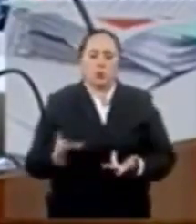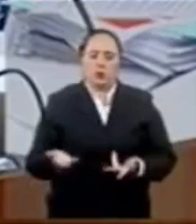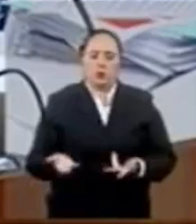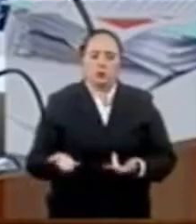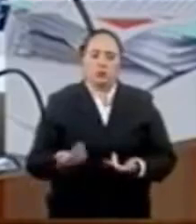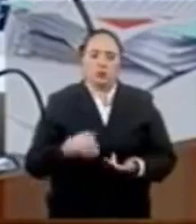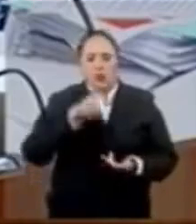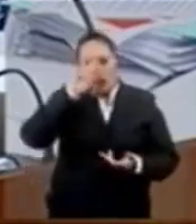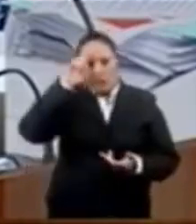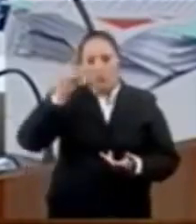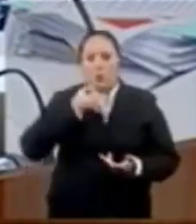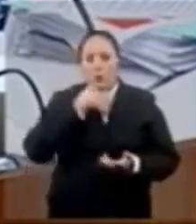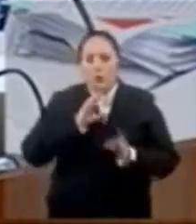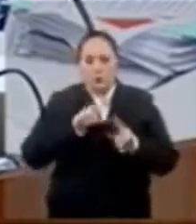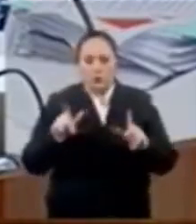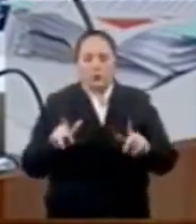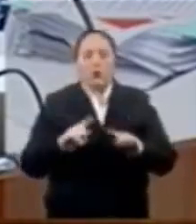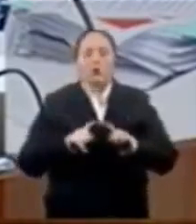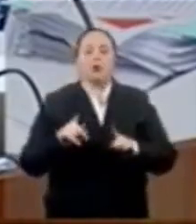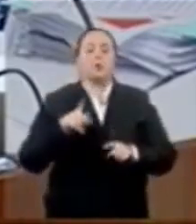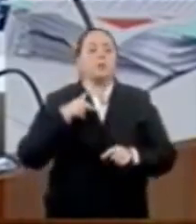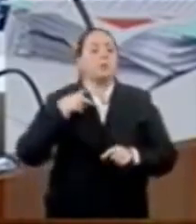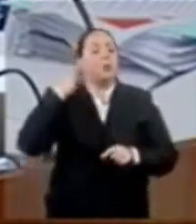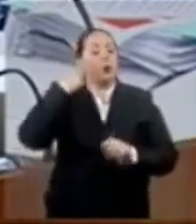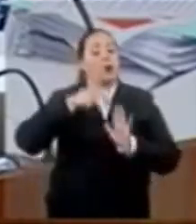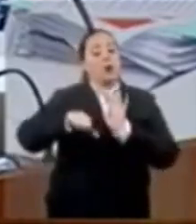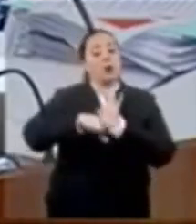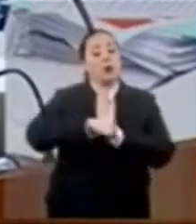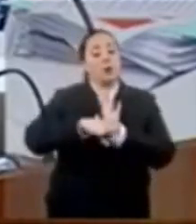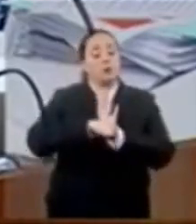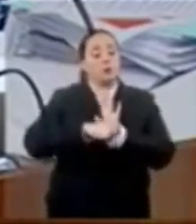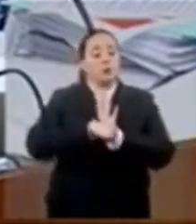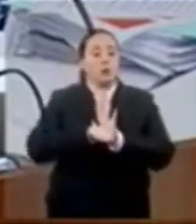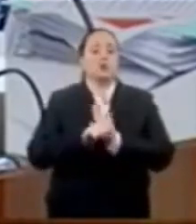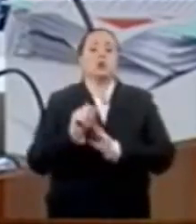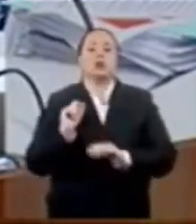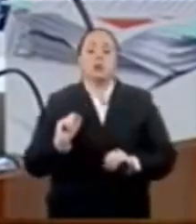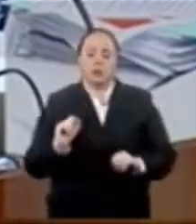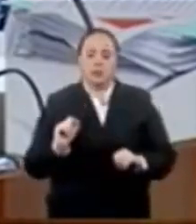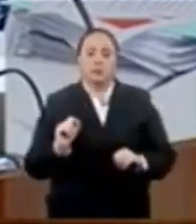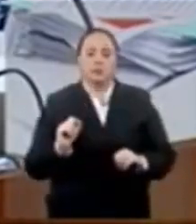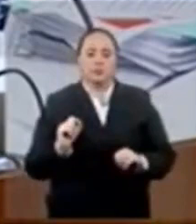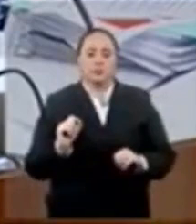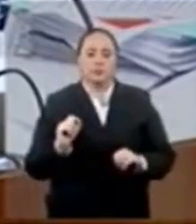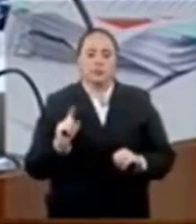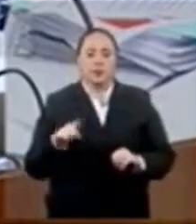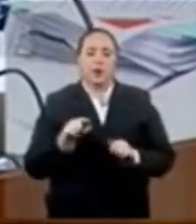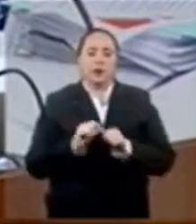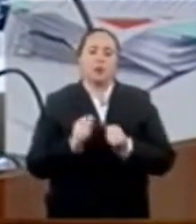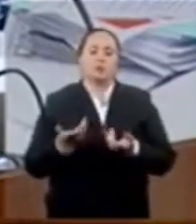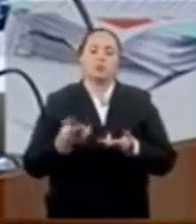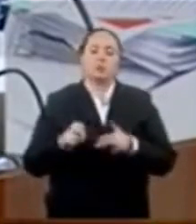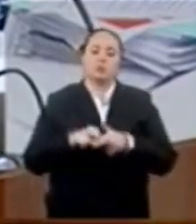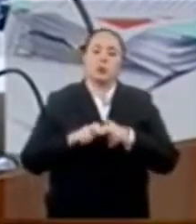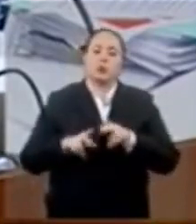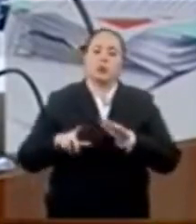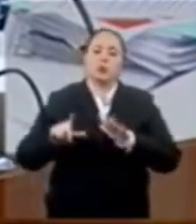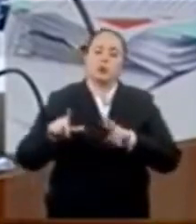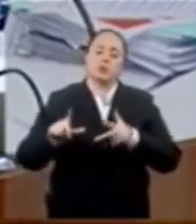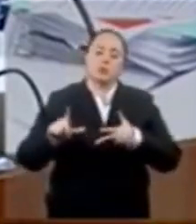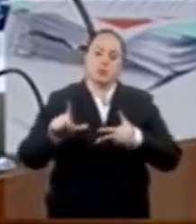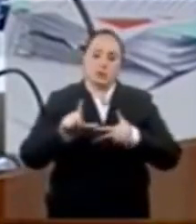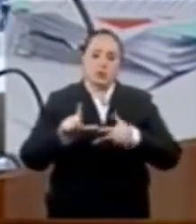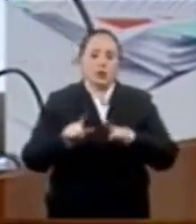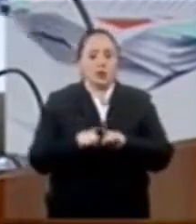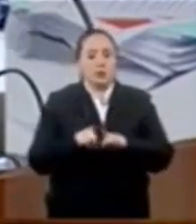em contrário, na política criminal que genericamente é estabelecida pelo Legislativo e